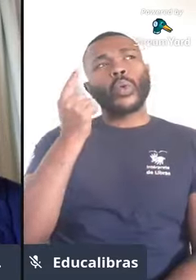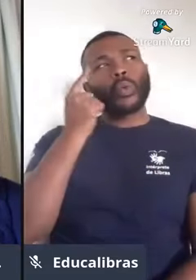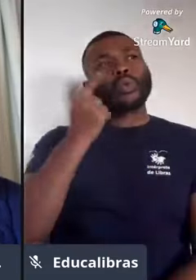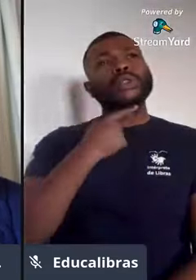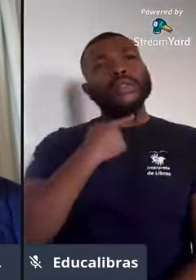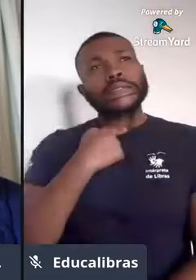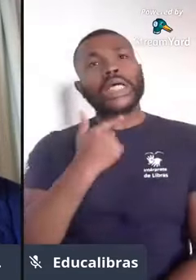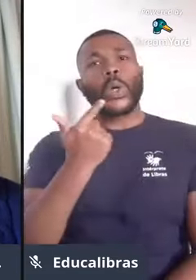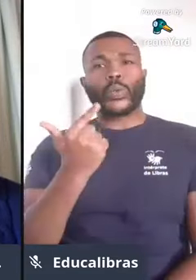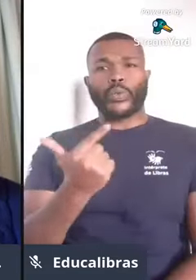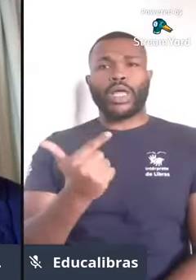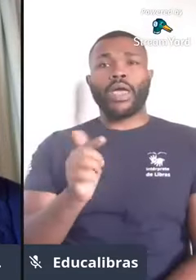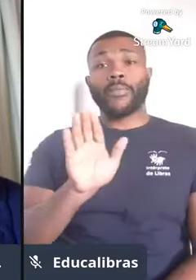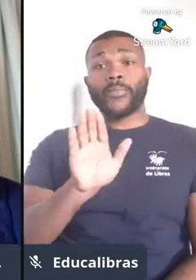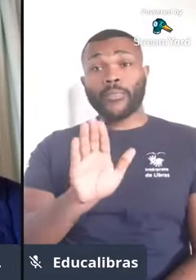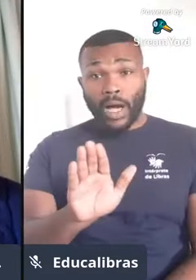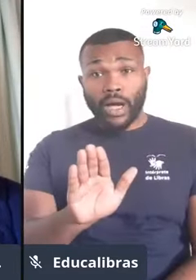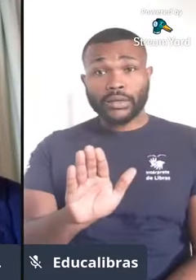sejam colocadas